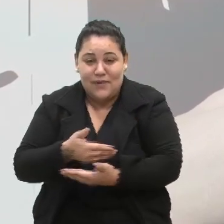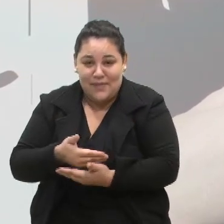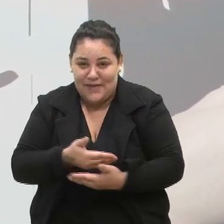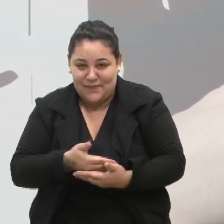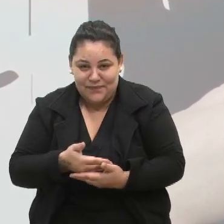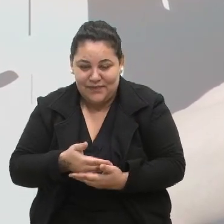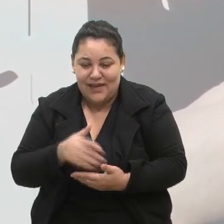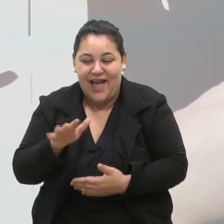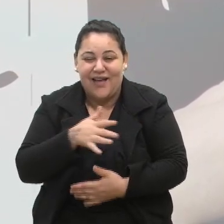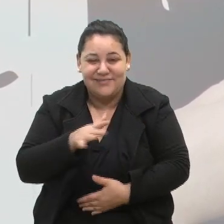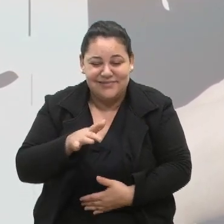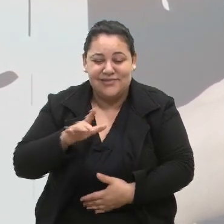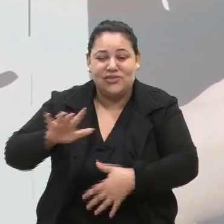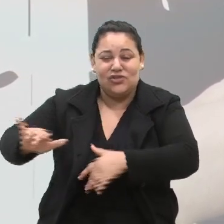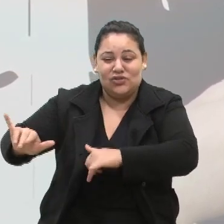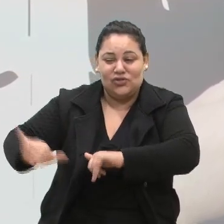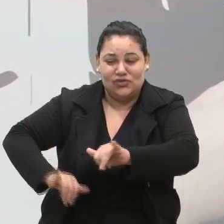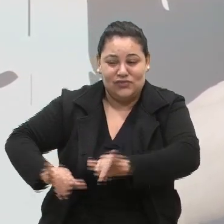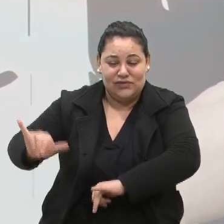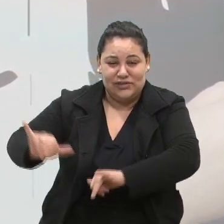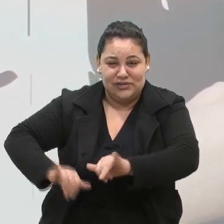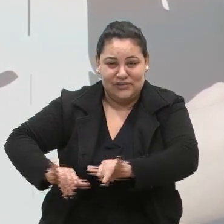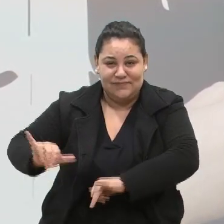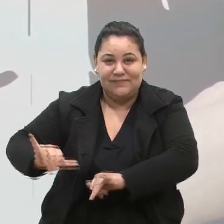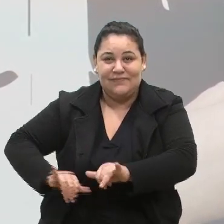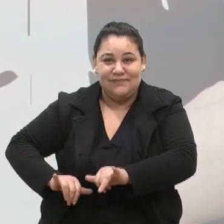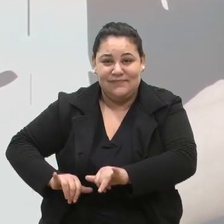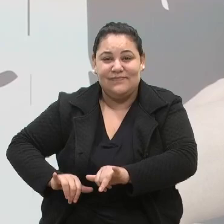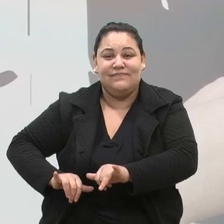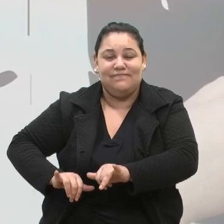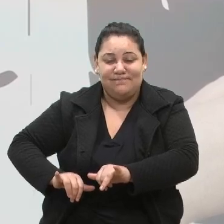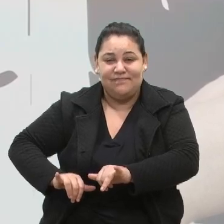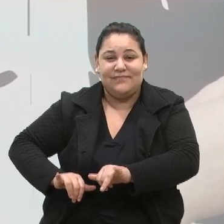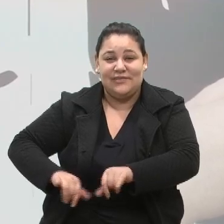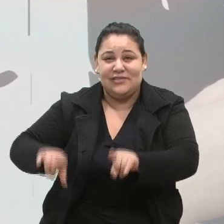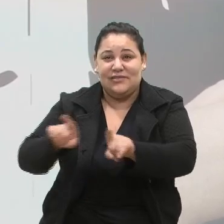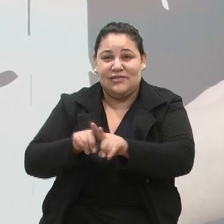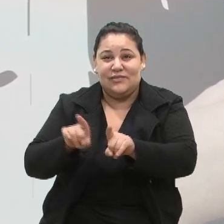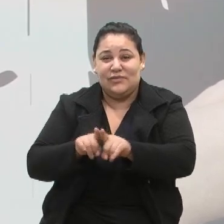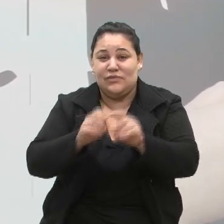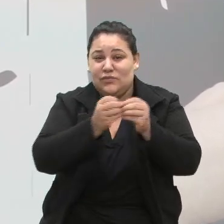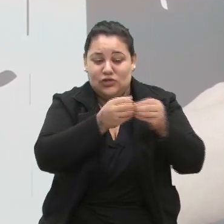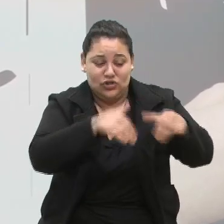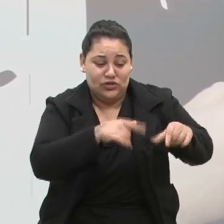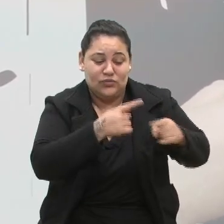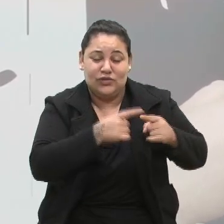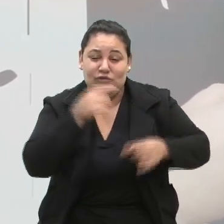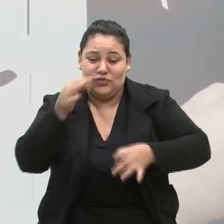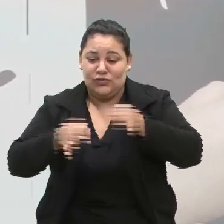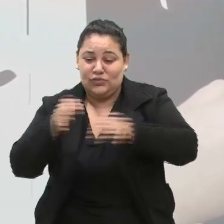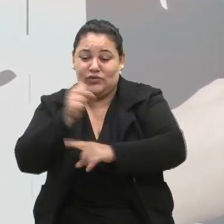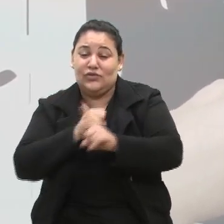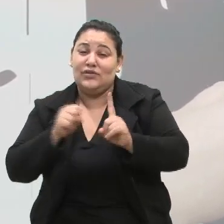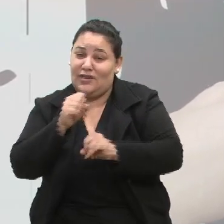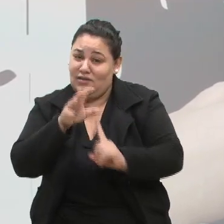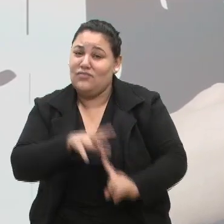estão sofrendo e são duplamente penalizada pelo julgamento da sociedade,